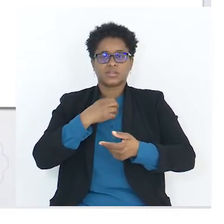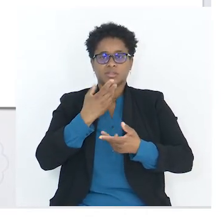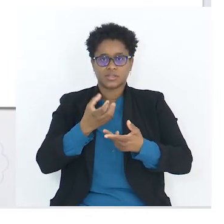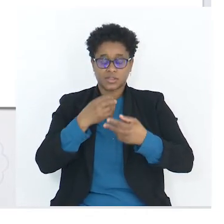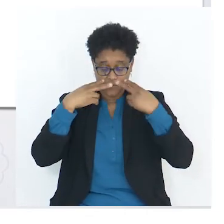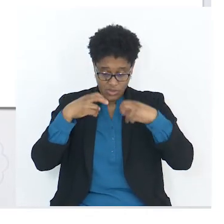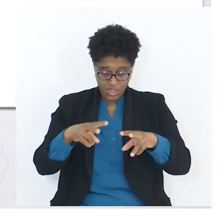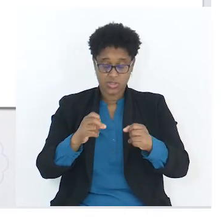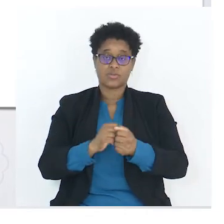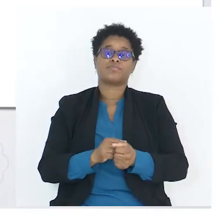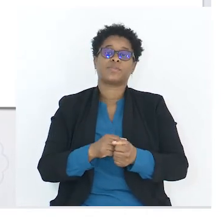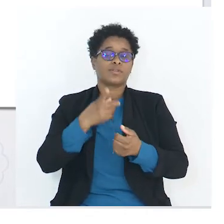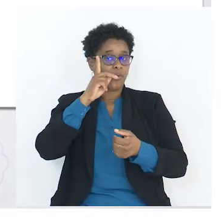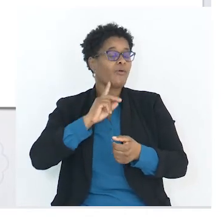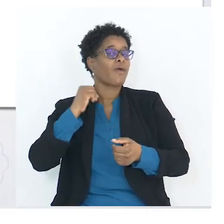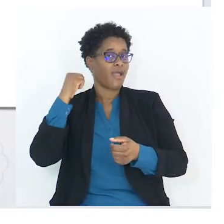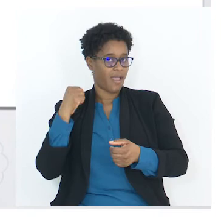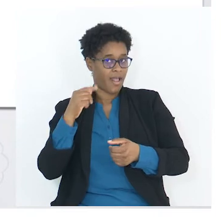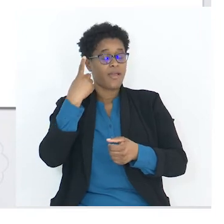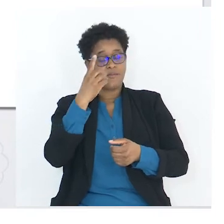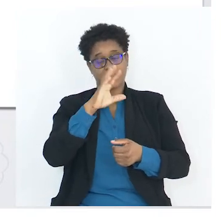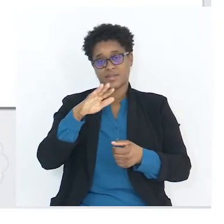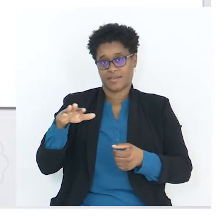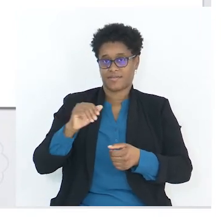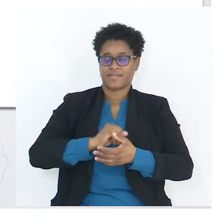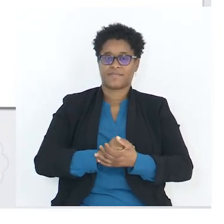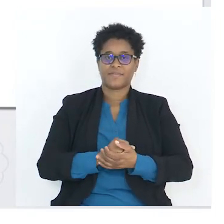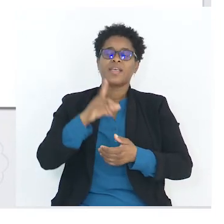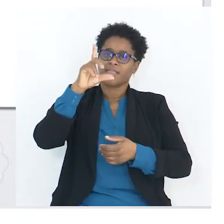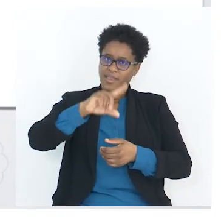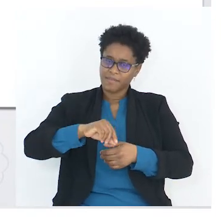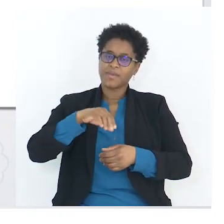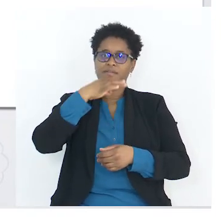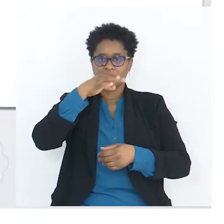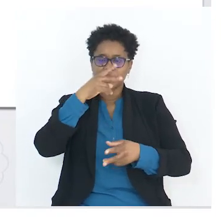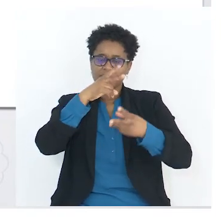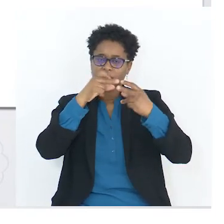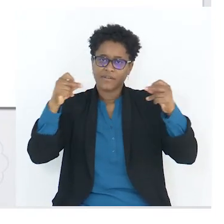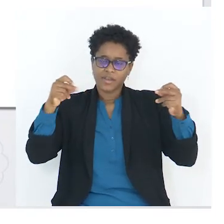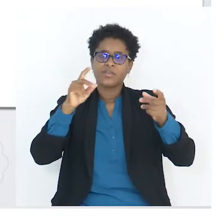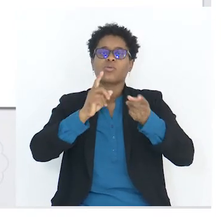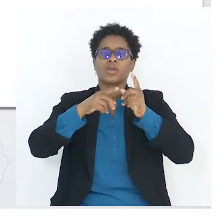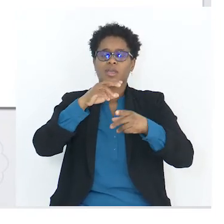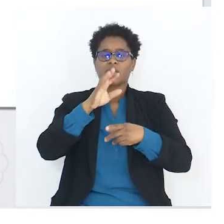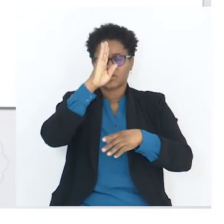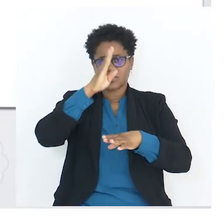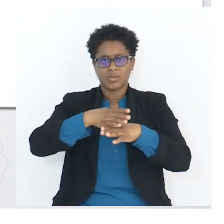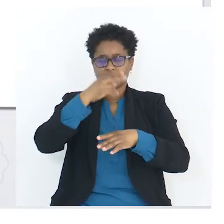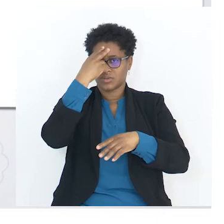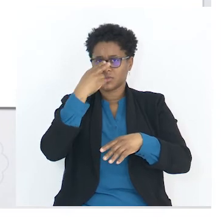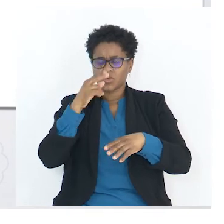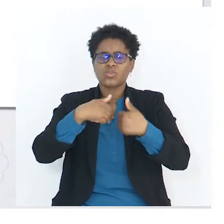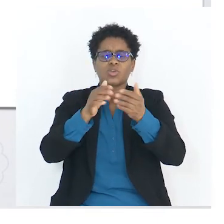Por isso, ela é uma ciência. Também definimos fatos históricos, que são todos